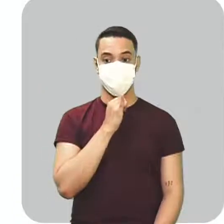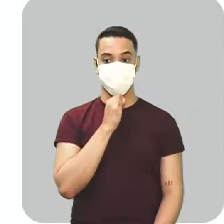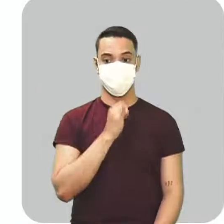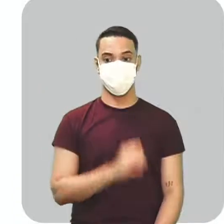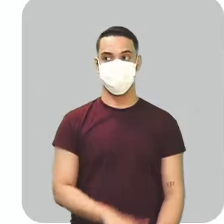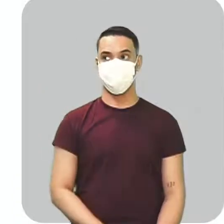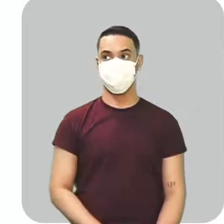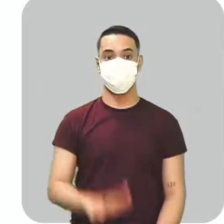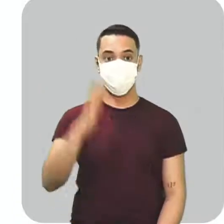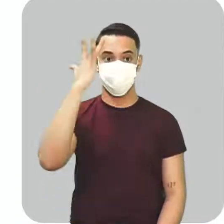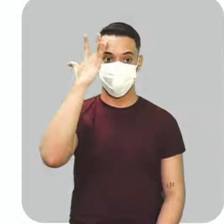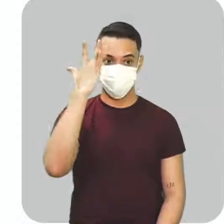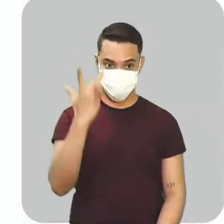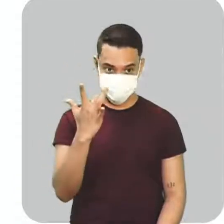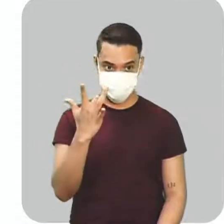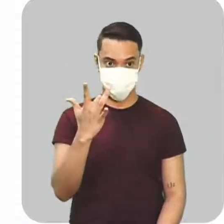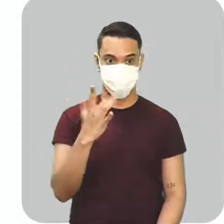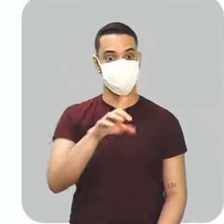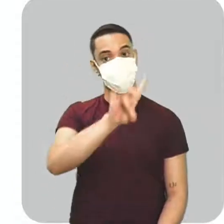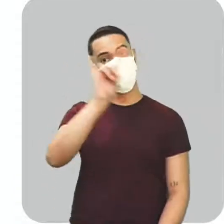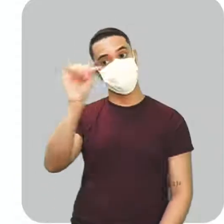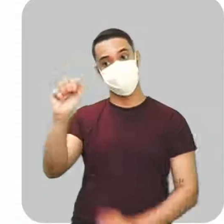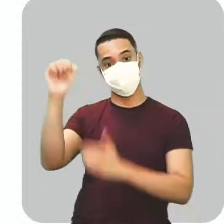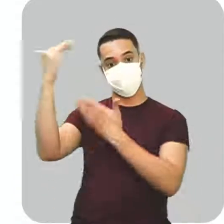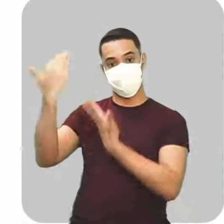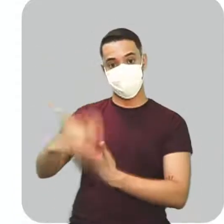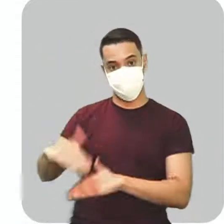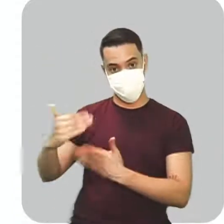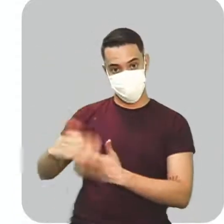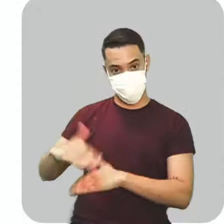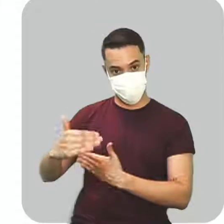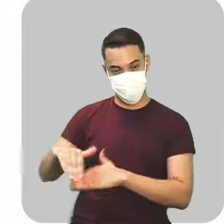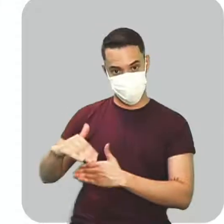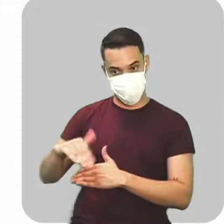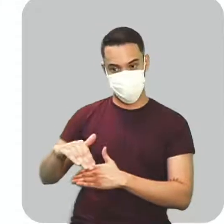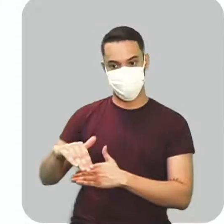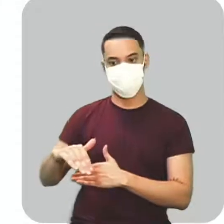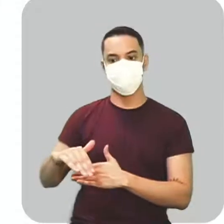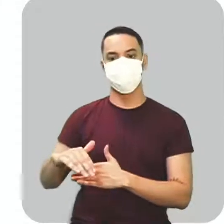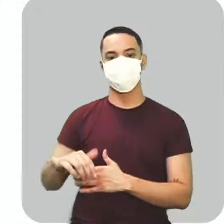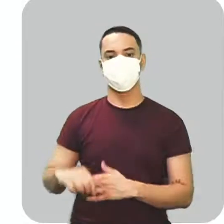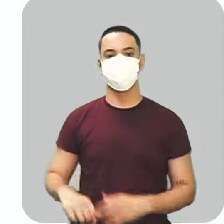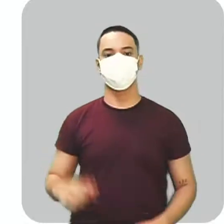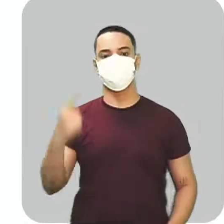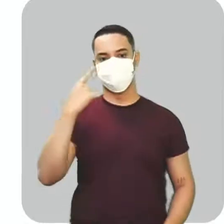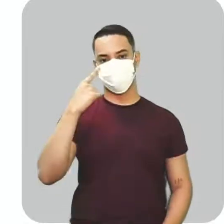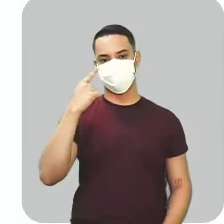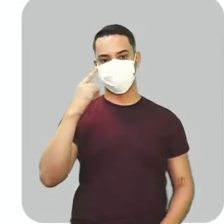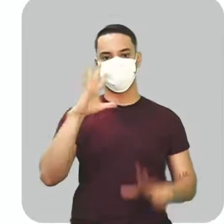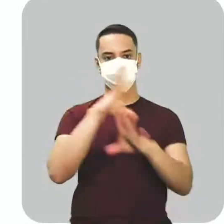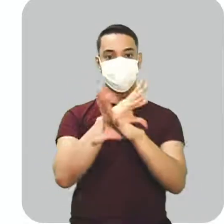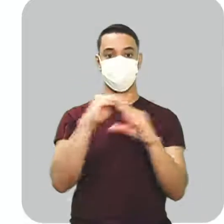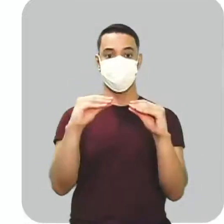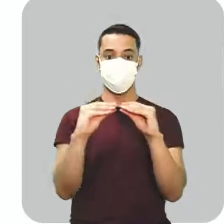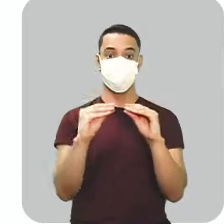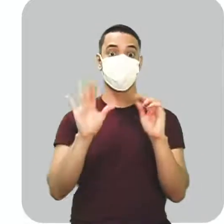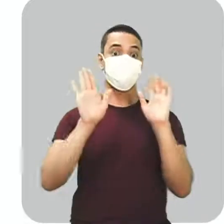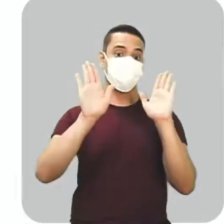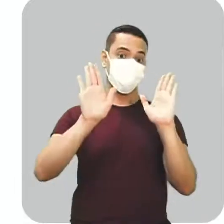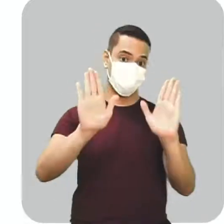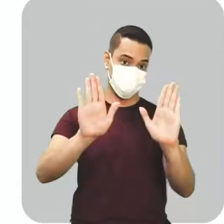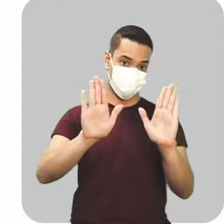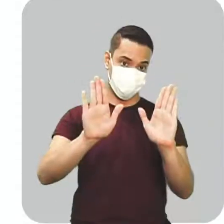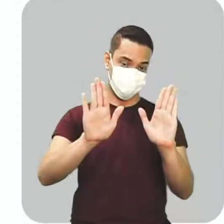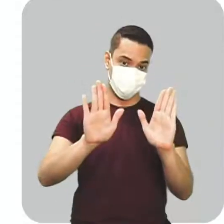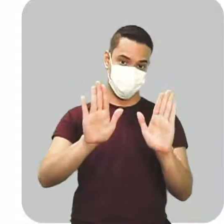Ó, amanhã é dia de prova. Olha aqui, ó. Olha aqui a conjunção. Porém,